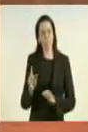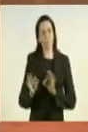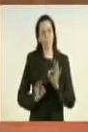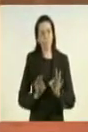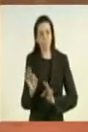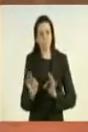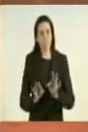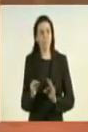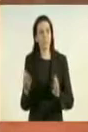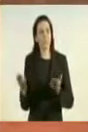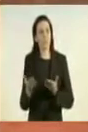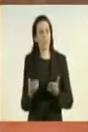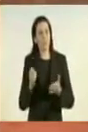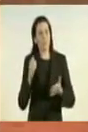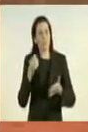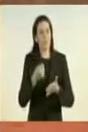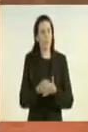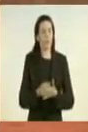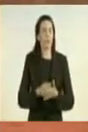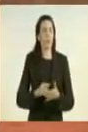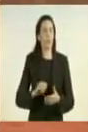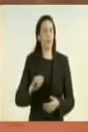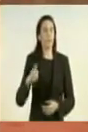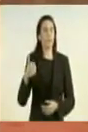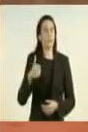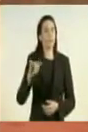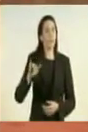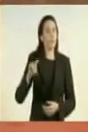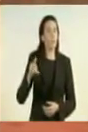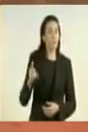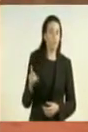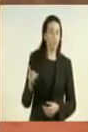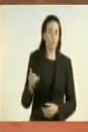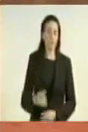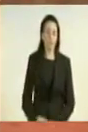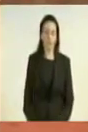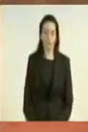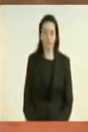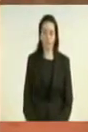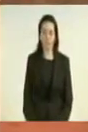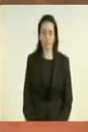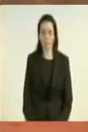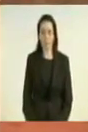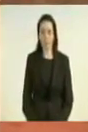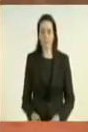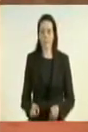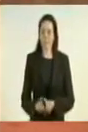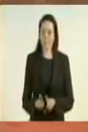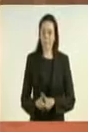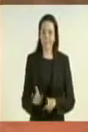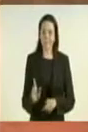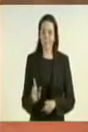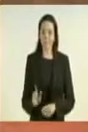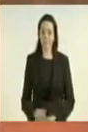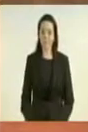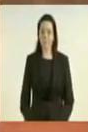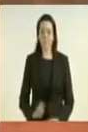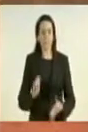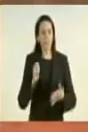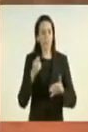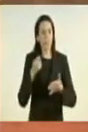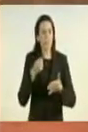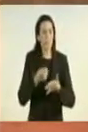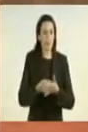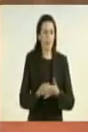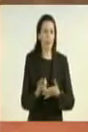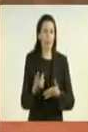de janeiro, sem registro de atraso, mas também compensando pagamentos que deixaram de ser feitos